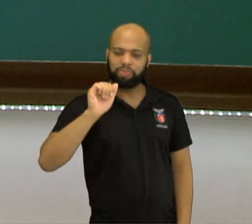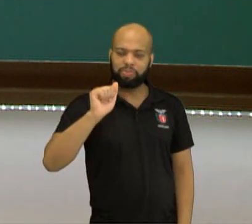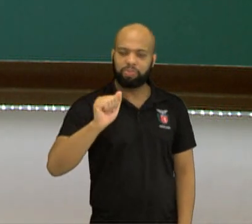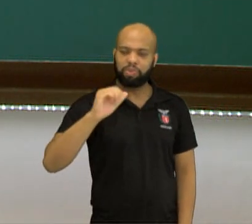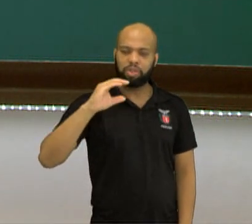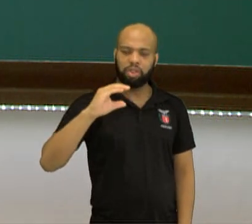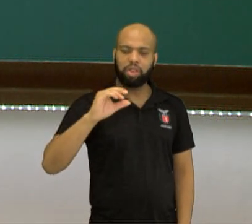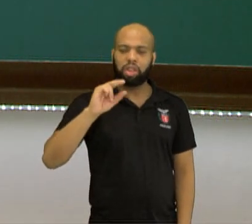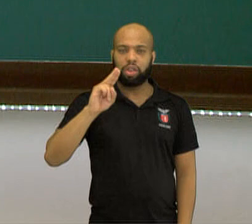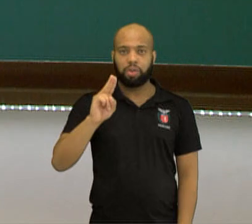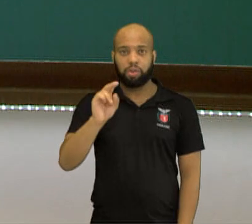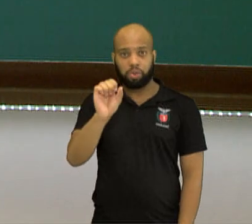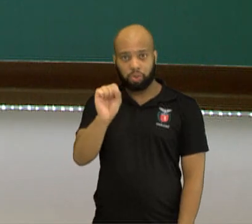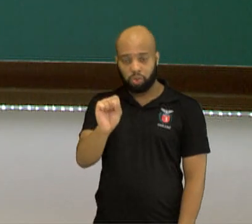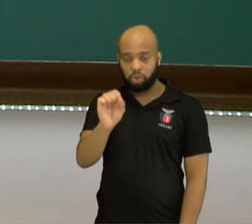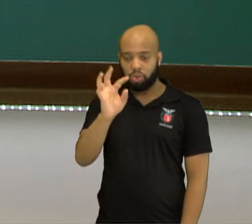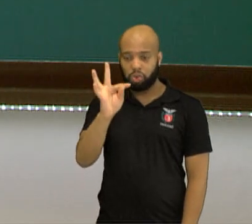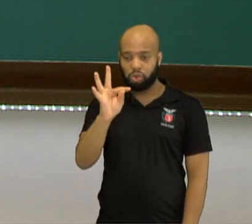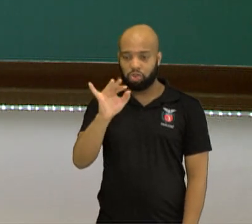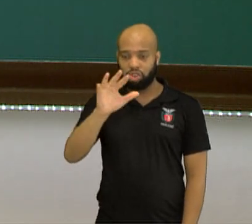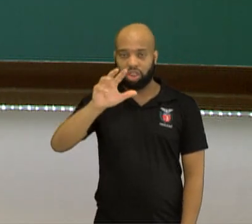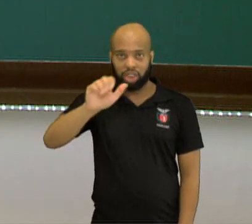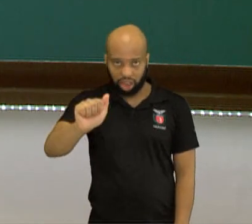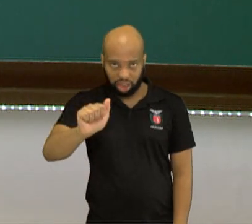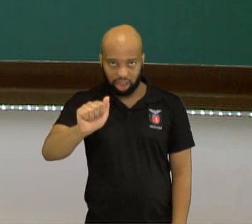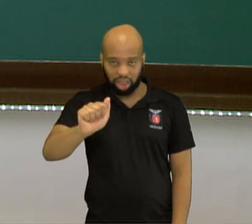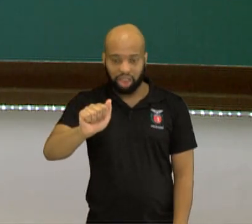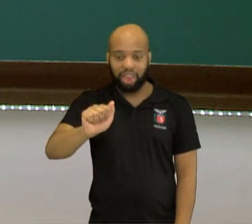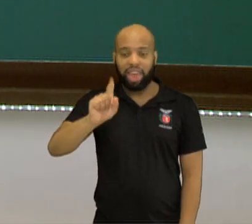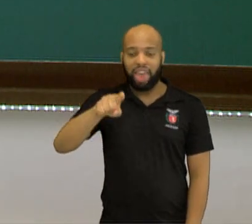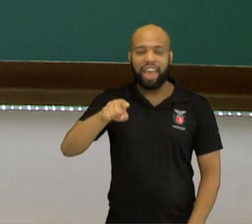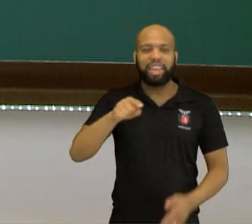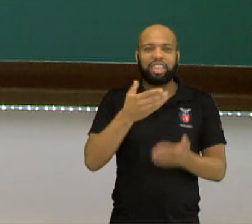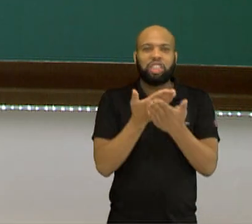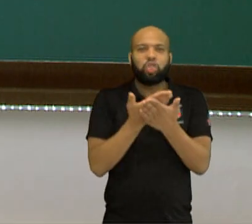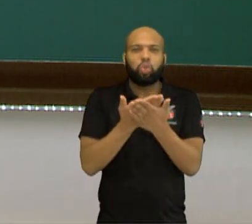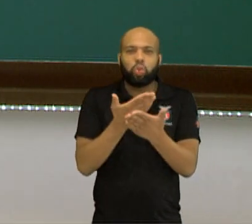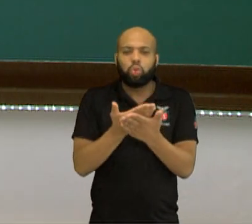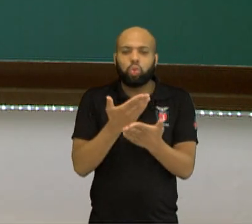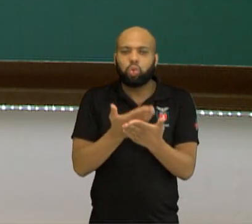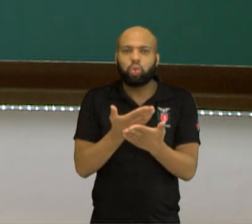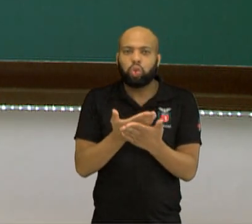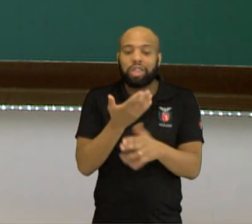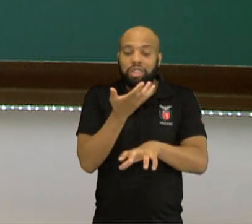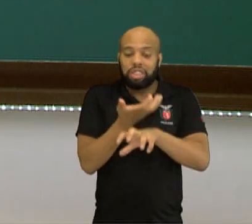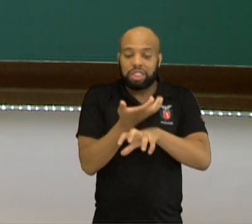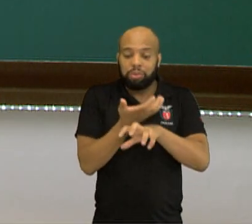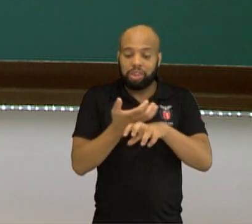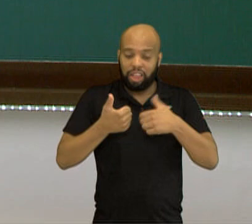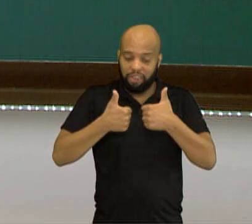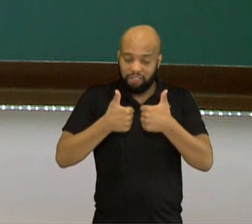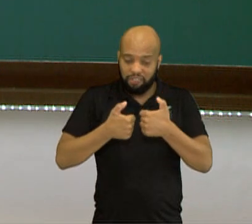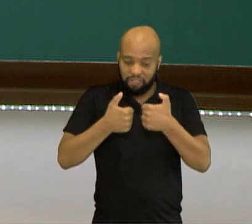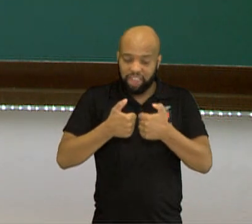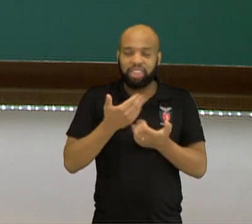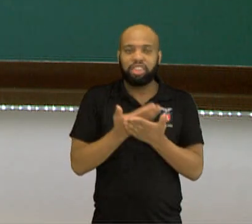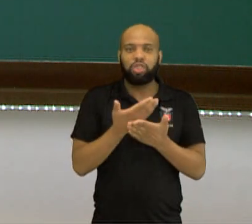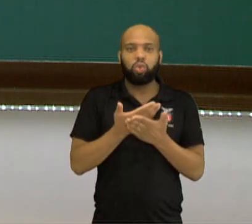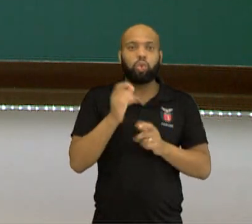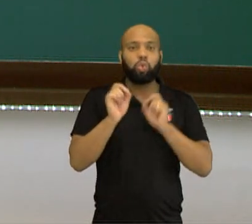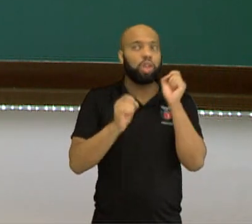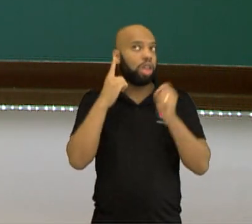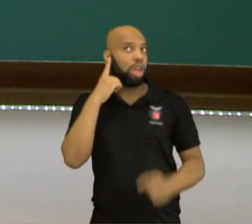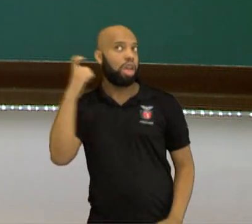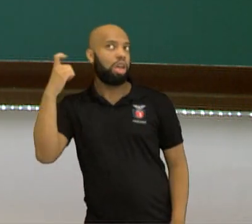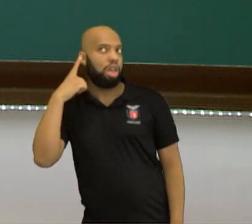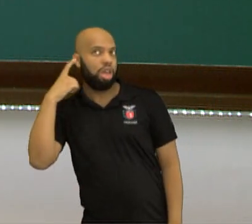acústica? Acústica é uma área da física, um ramo da física que estuda o som, né? E